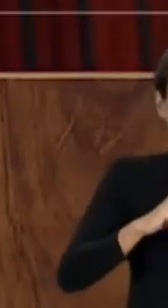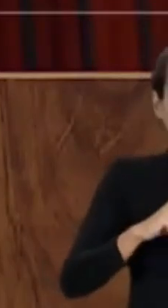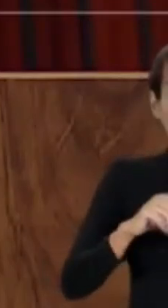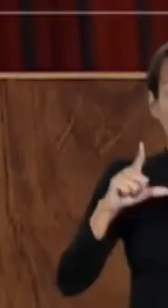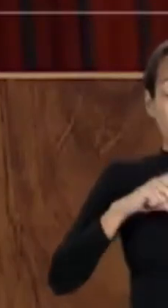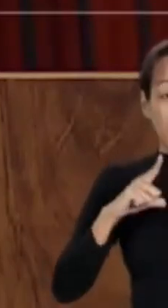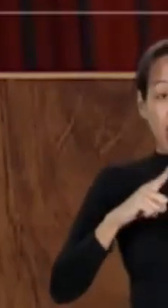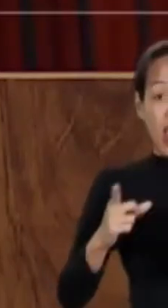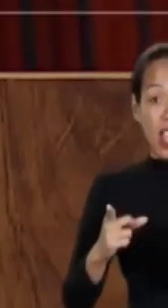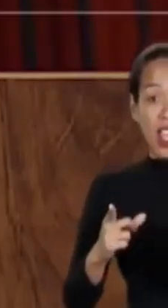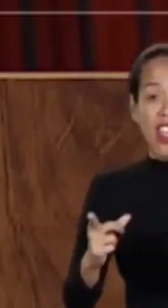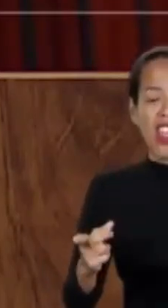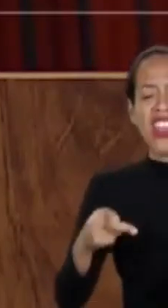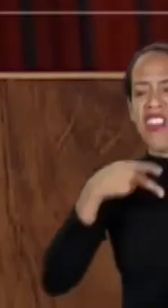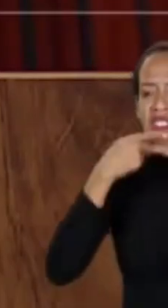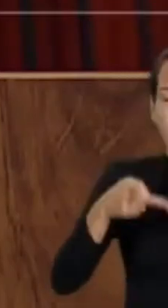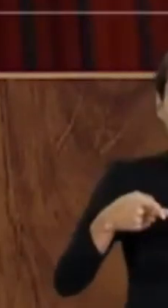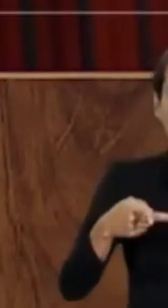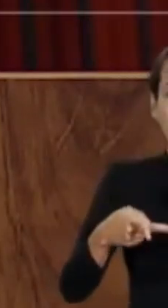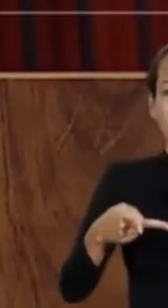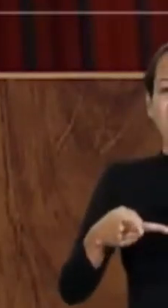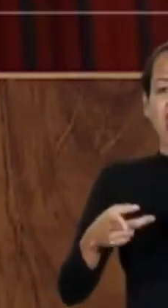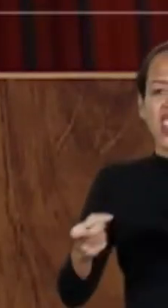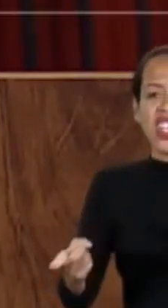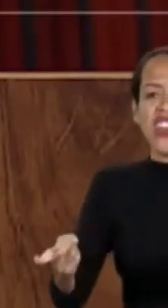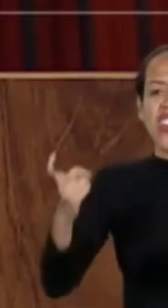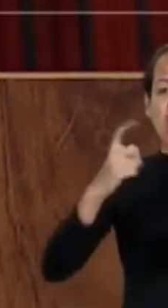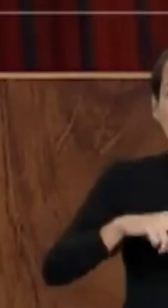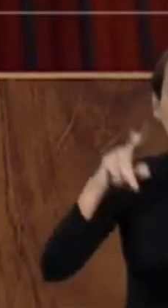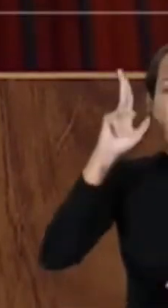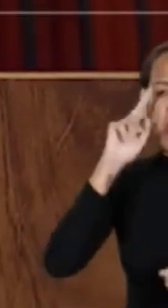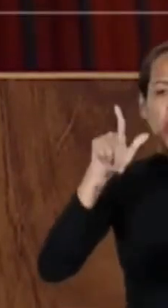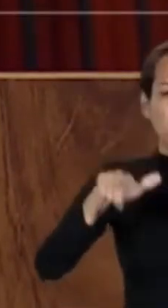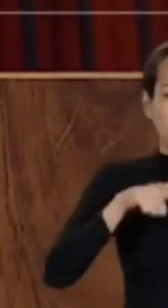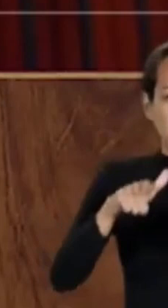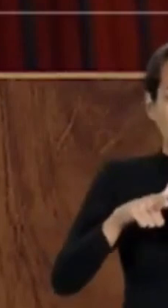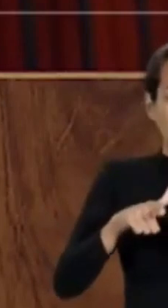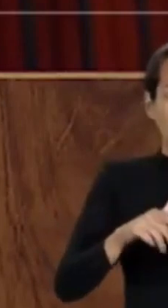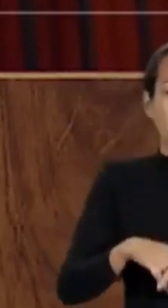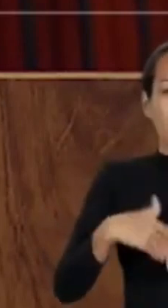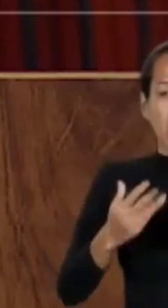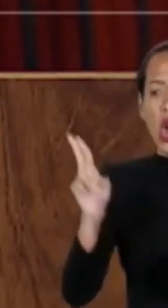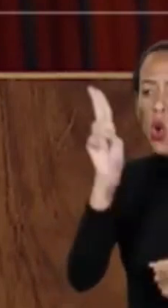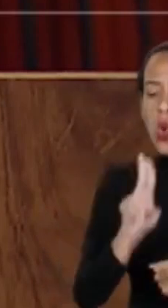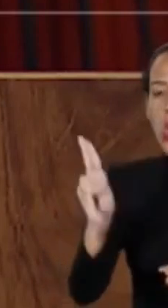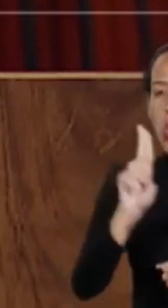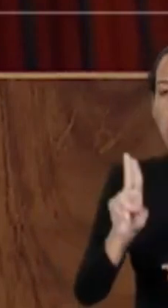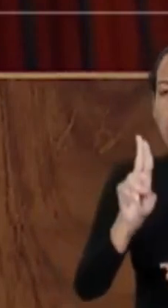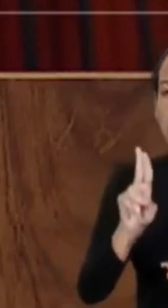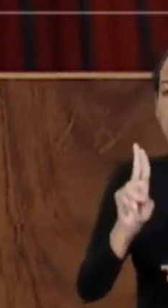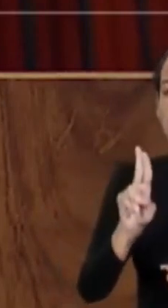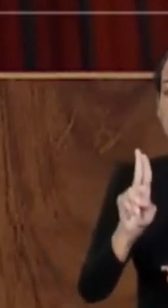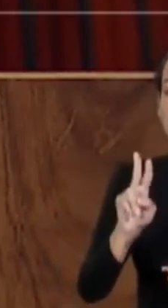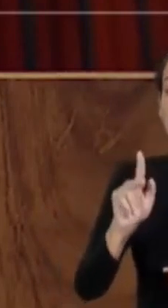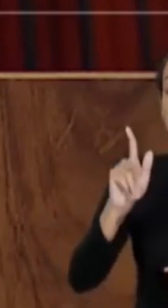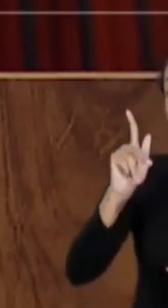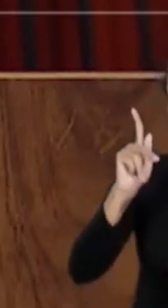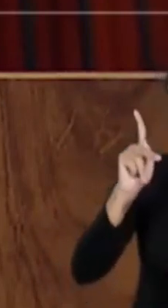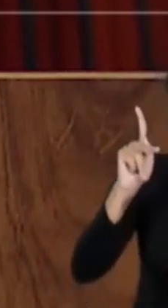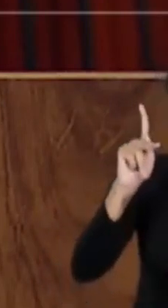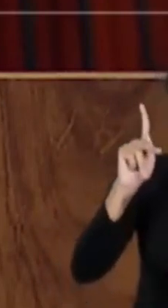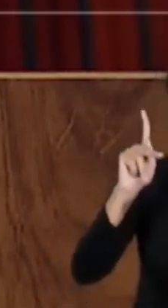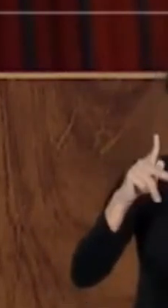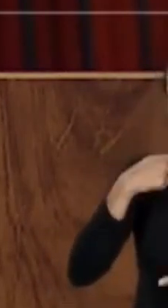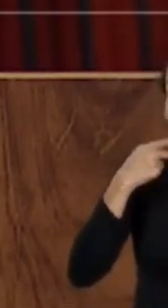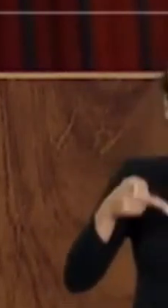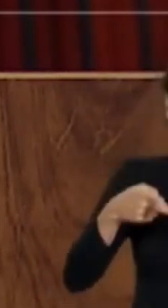Pessoal, notícia muito urgente. Ministro Raul Araújo acabou de agir contra uma manobra do relator Benedito